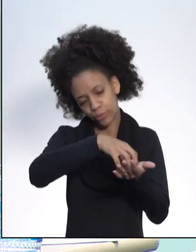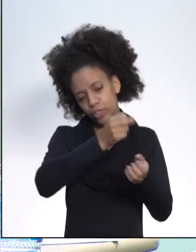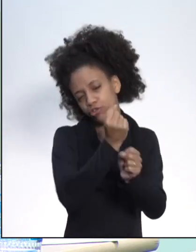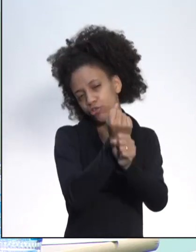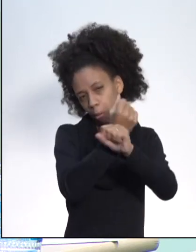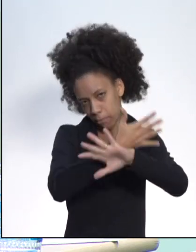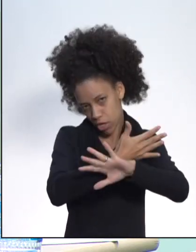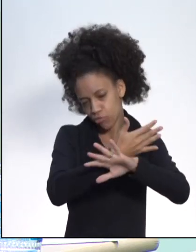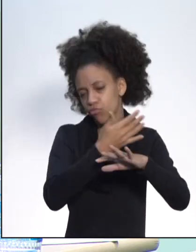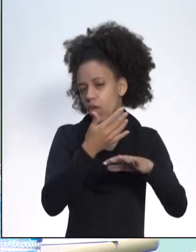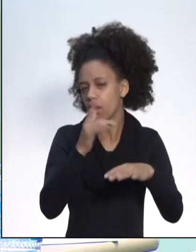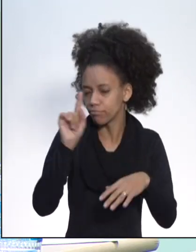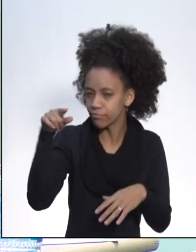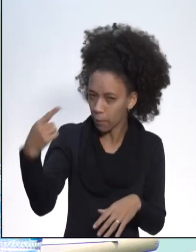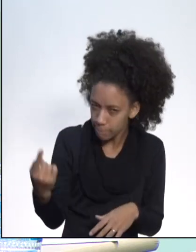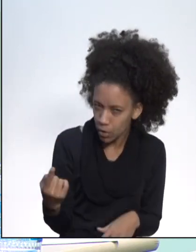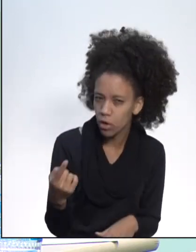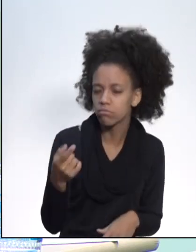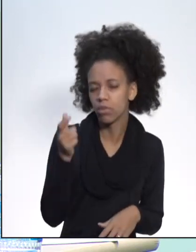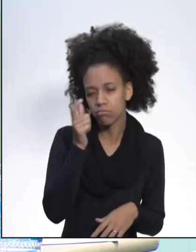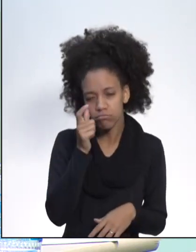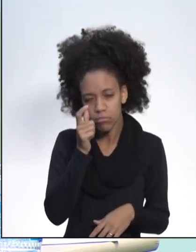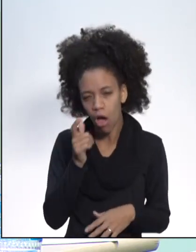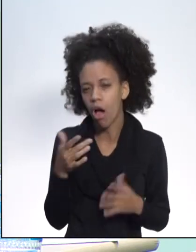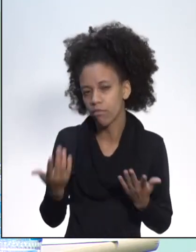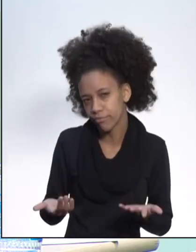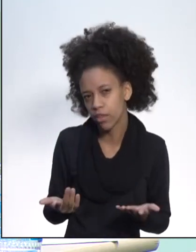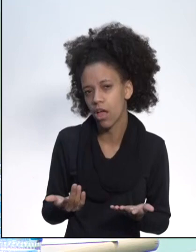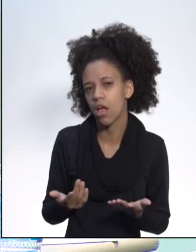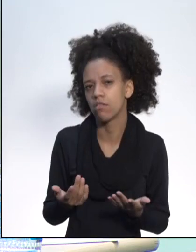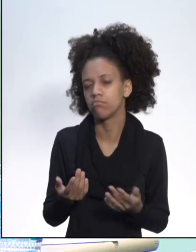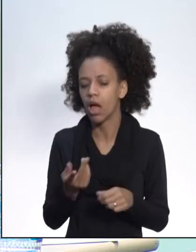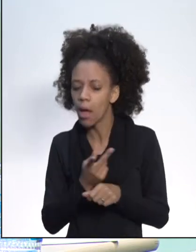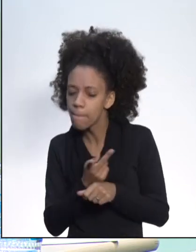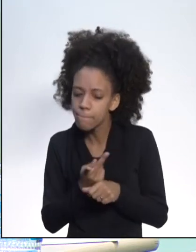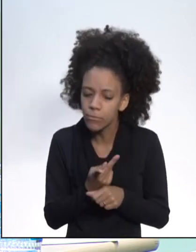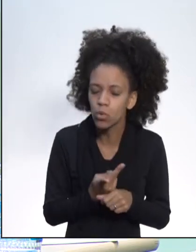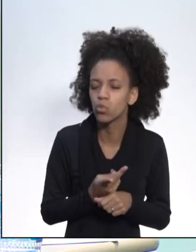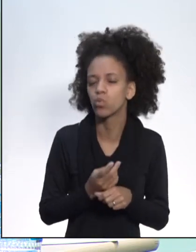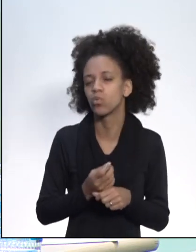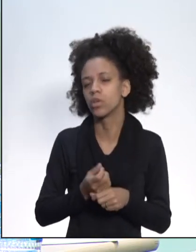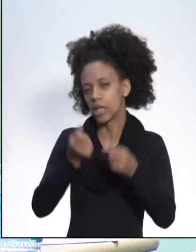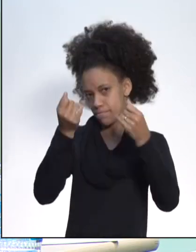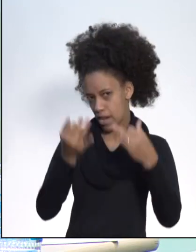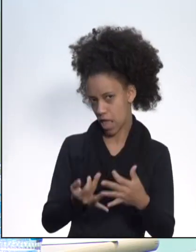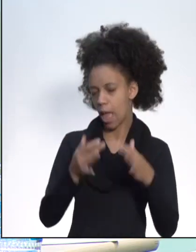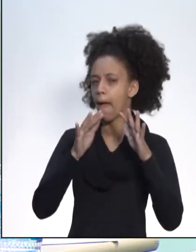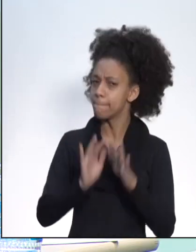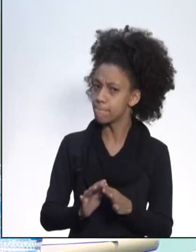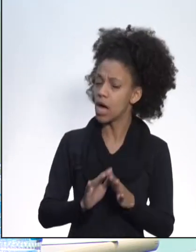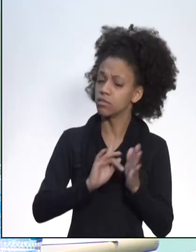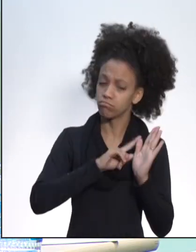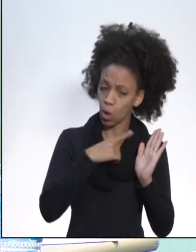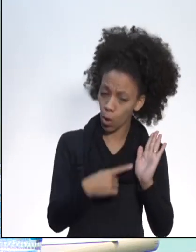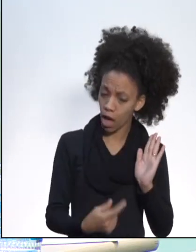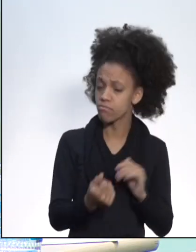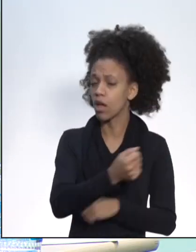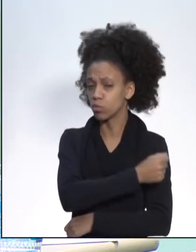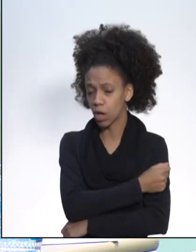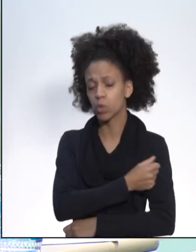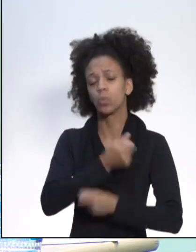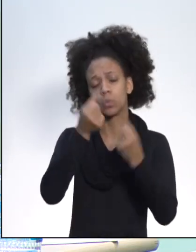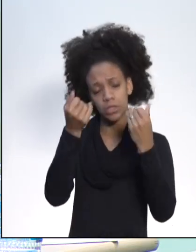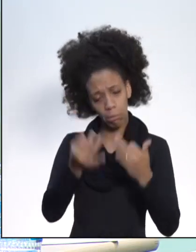depois dá uma olhadinha e procura esclarecer as dúvidas, mas no caderno do aluno está bem explicadinho. Vocês